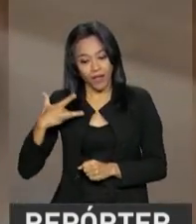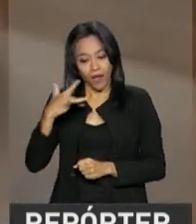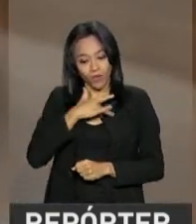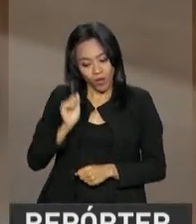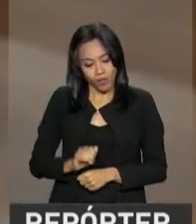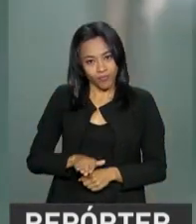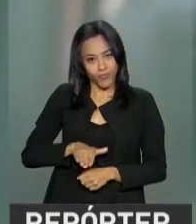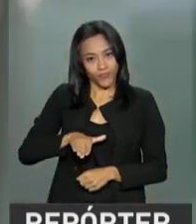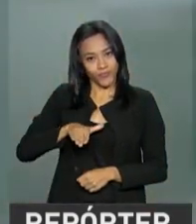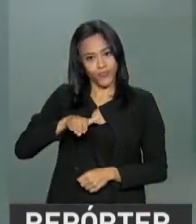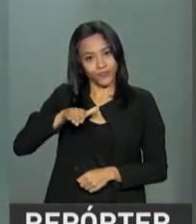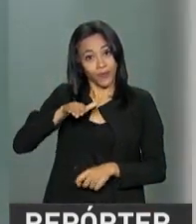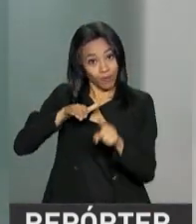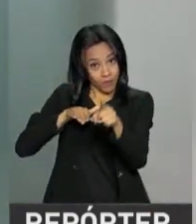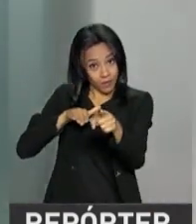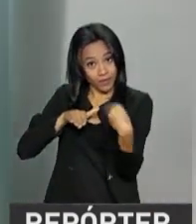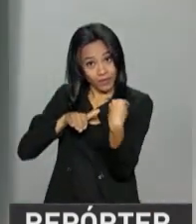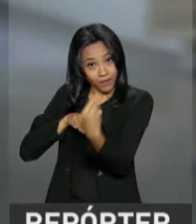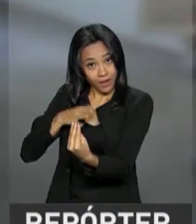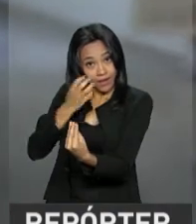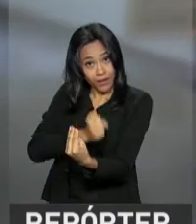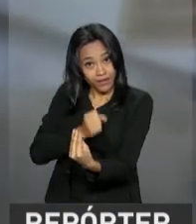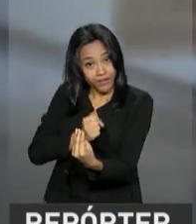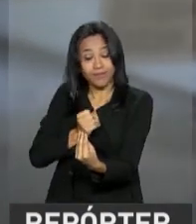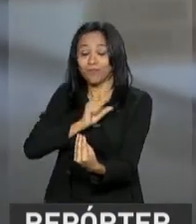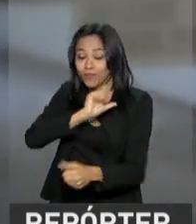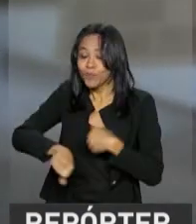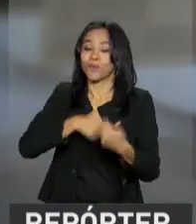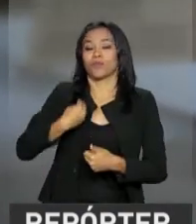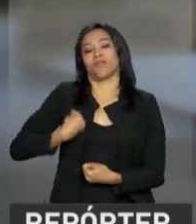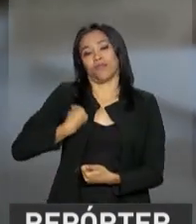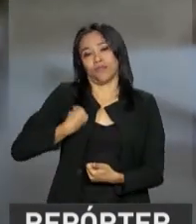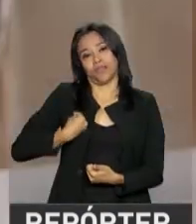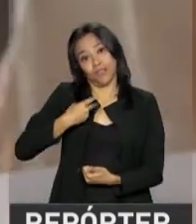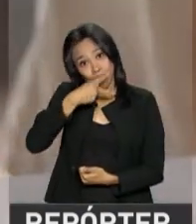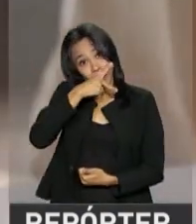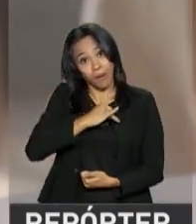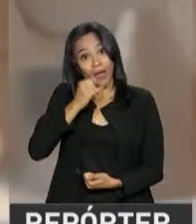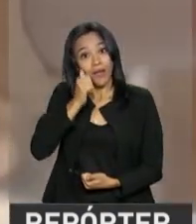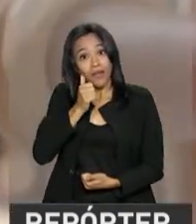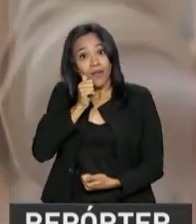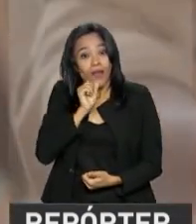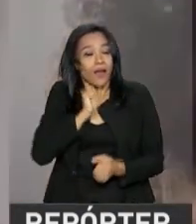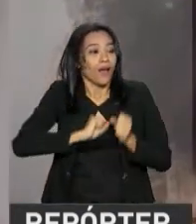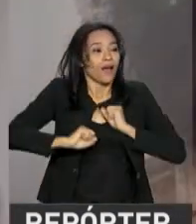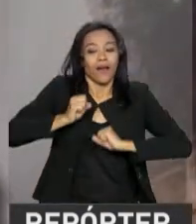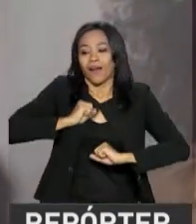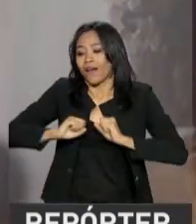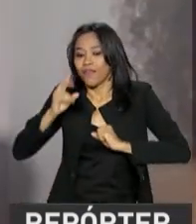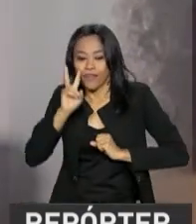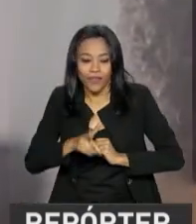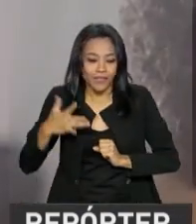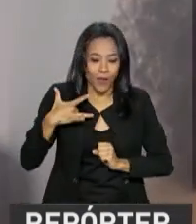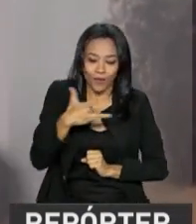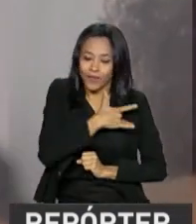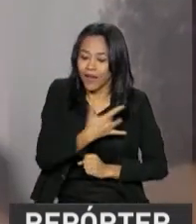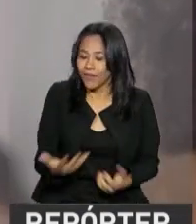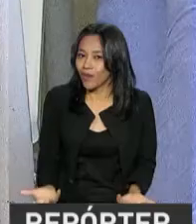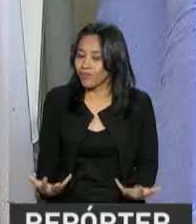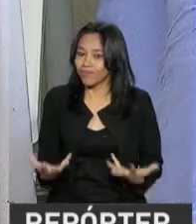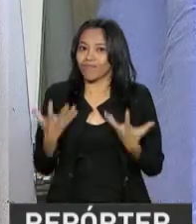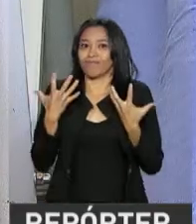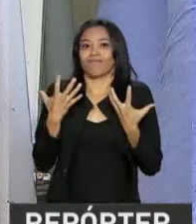saudável. Sua doação pode ajudar a mudar a vida desses bebês e desses pais que anseiam em ver seus filhos saudáveis e cheios de